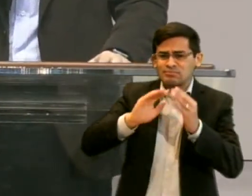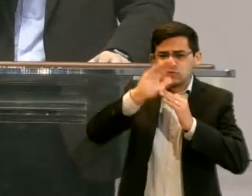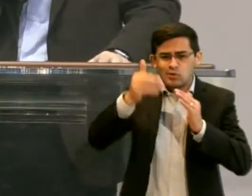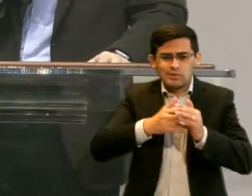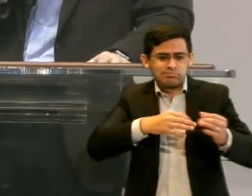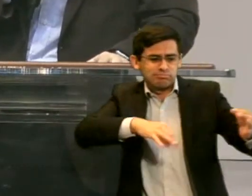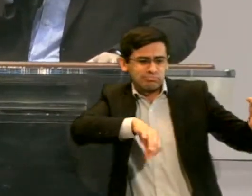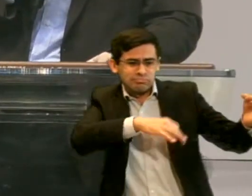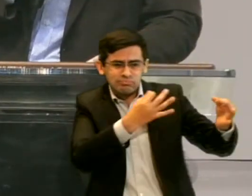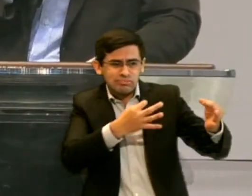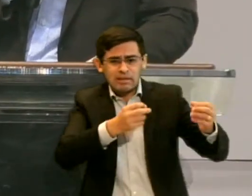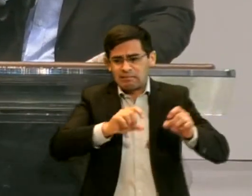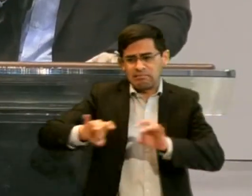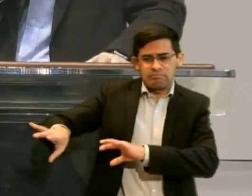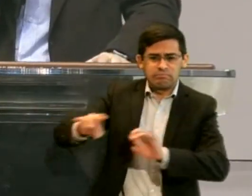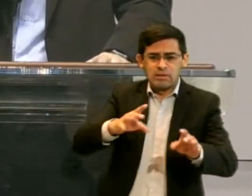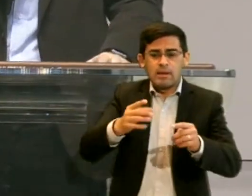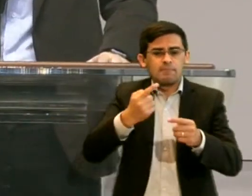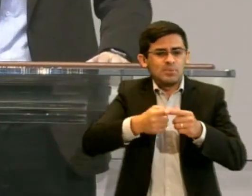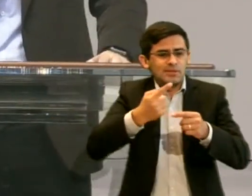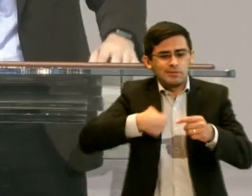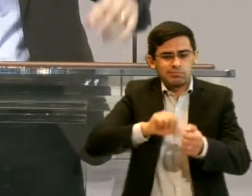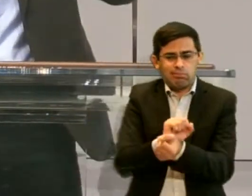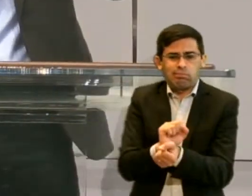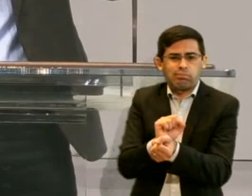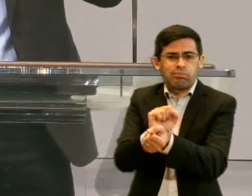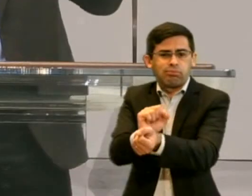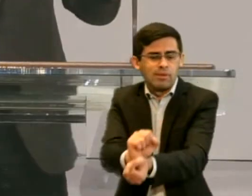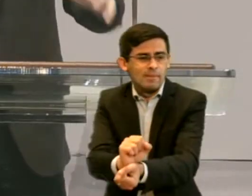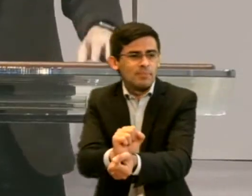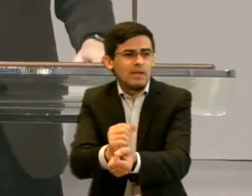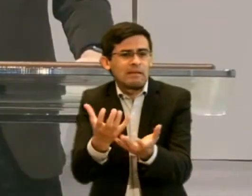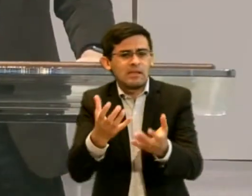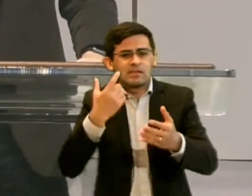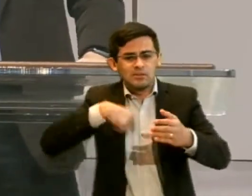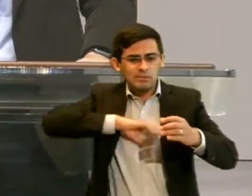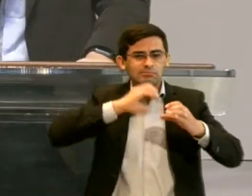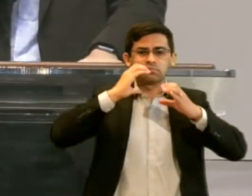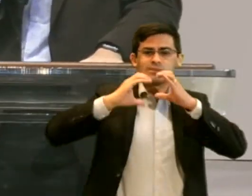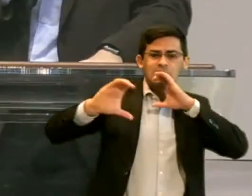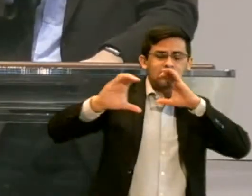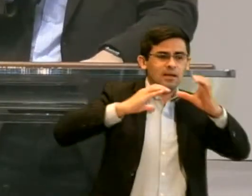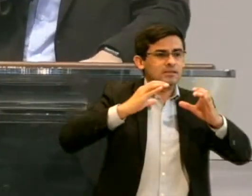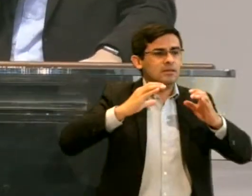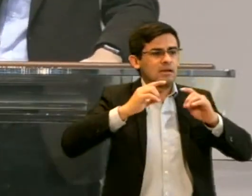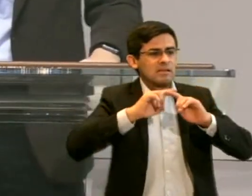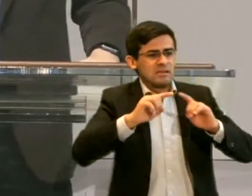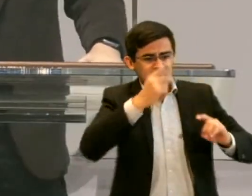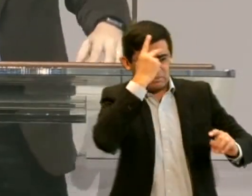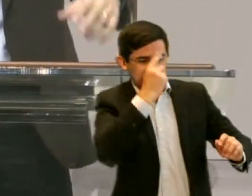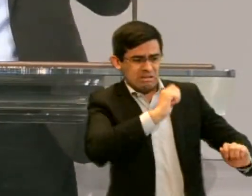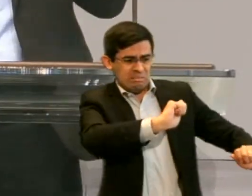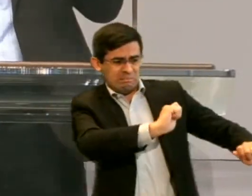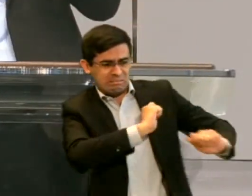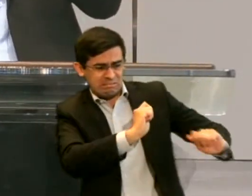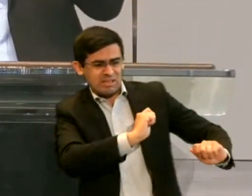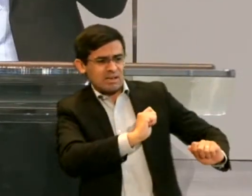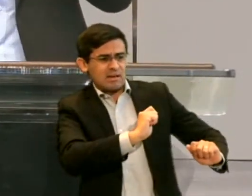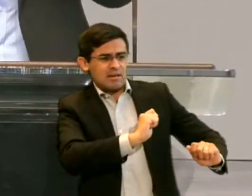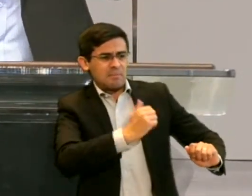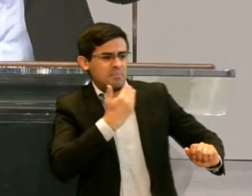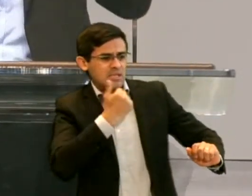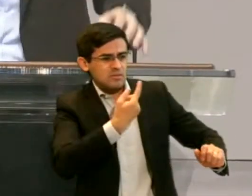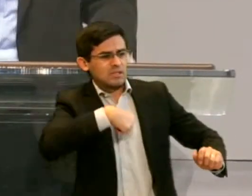salgueiros. Os que nos levaram cativos queriam que cantássemos. Nossos opressores exigiam